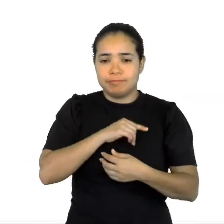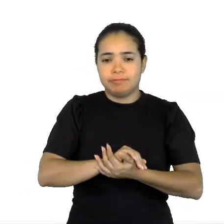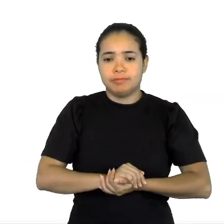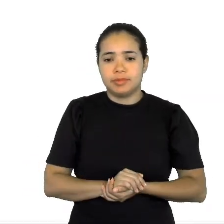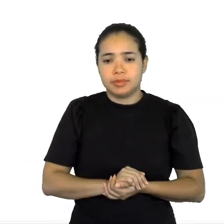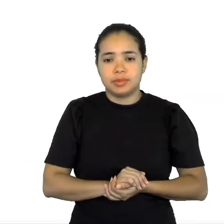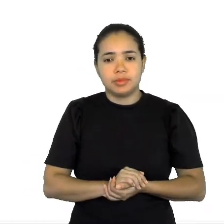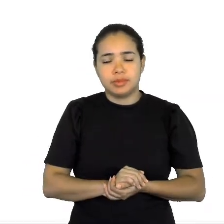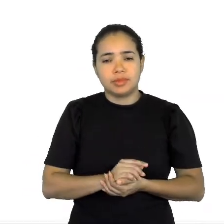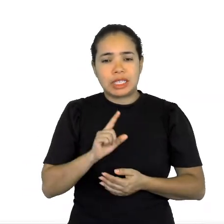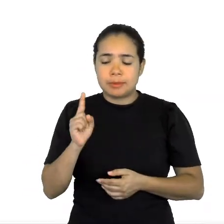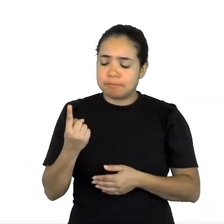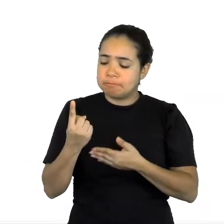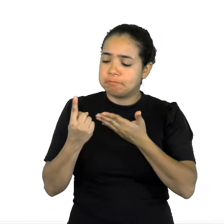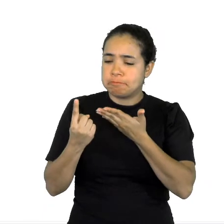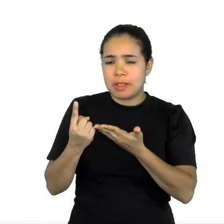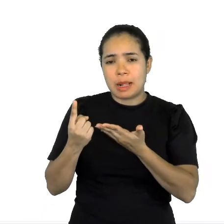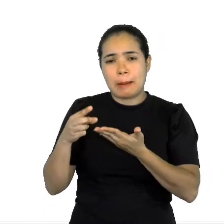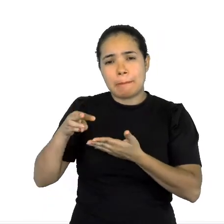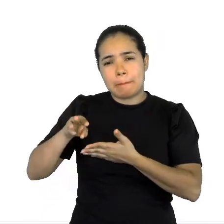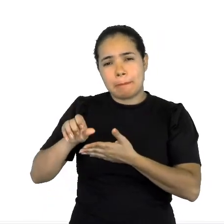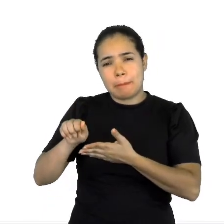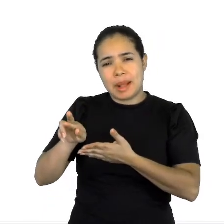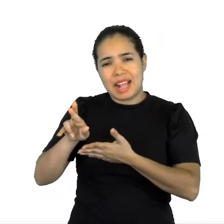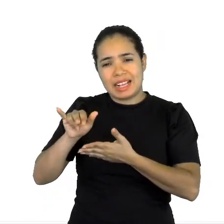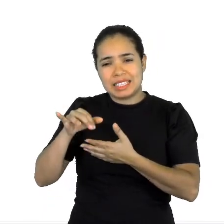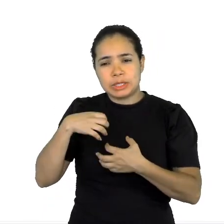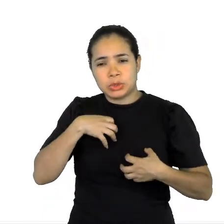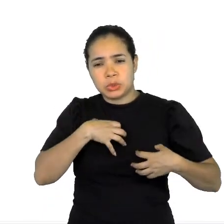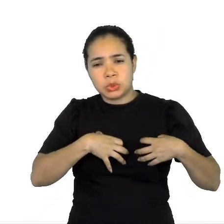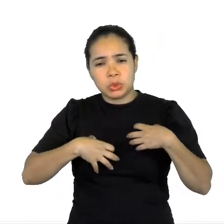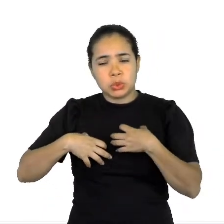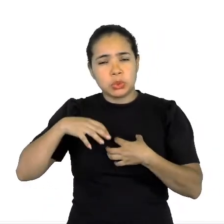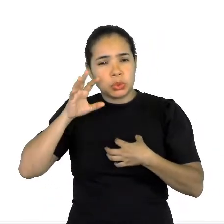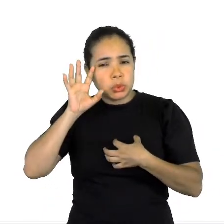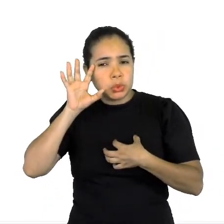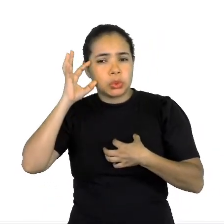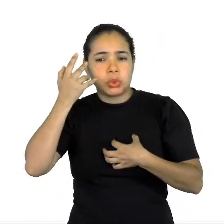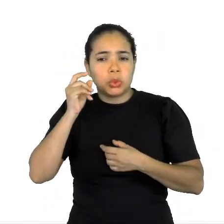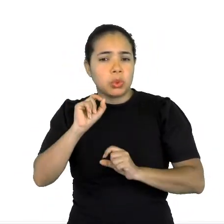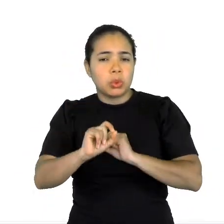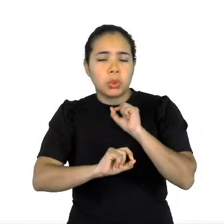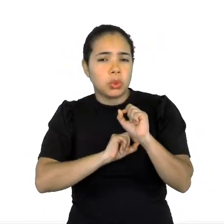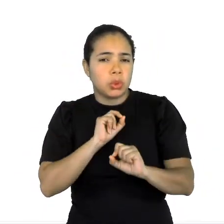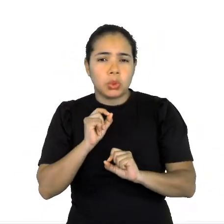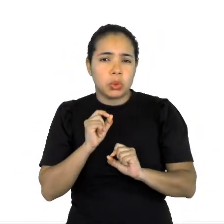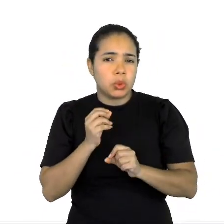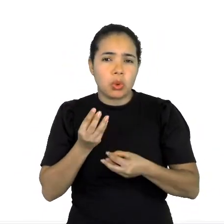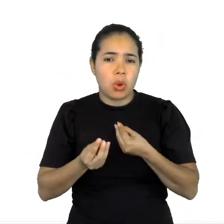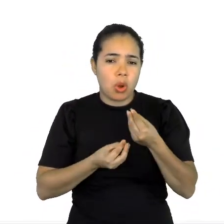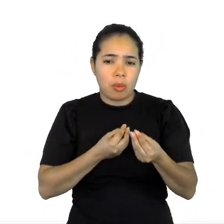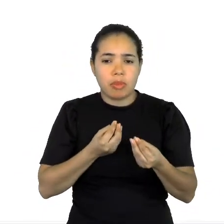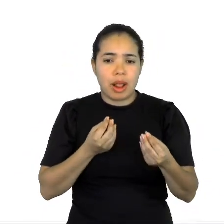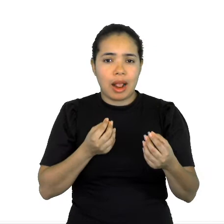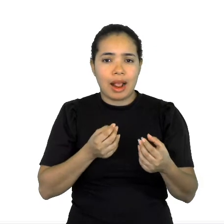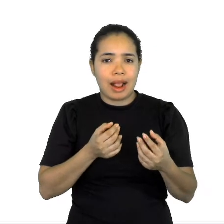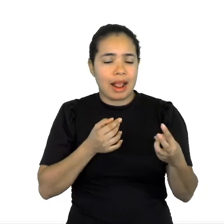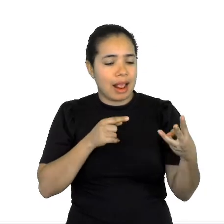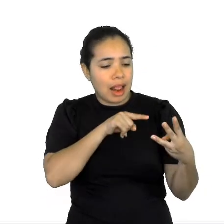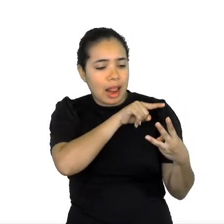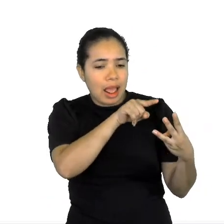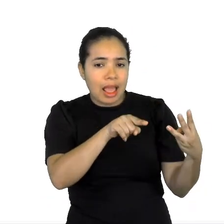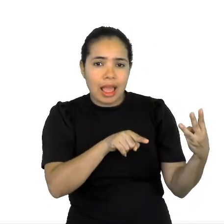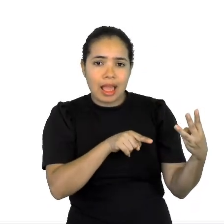Como Magri resolve o conflito vivenciado por ela? Ela resolve esse conflito como? Não ficando o quê?